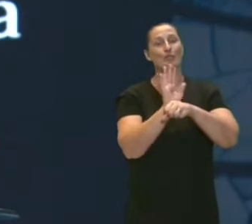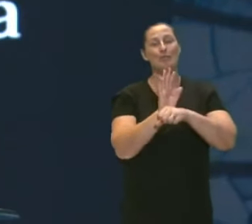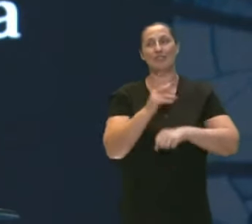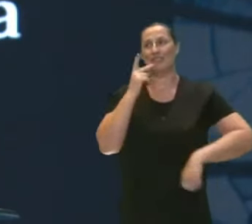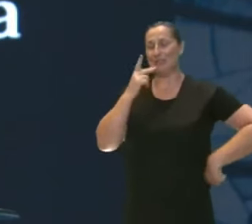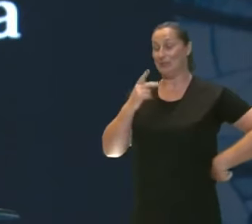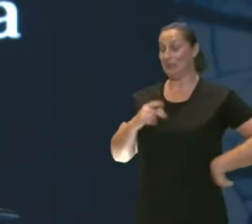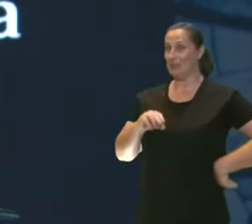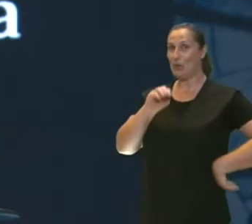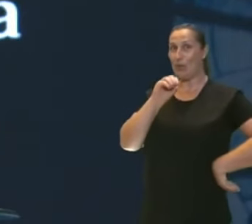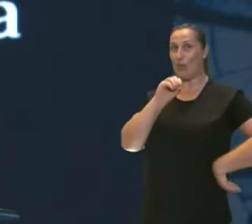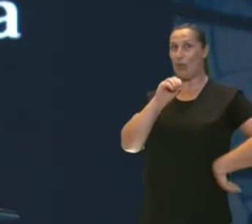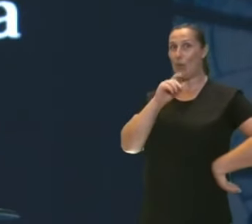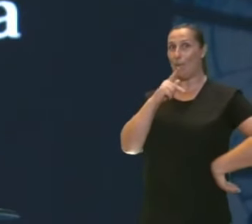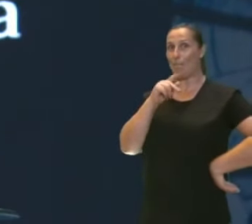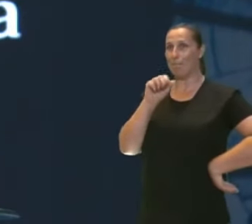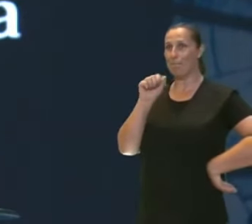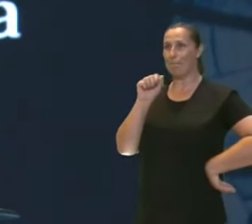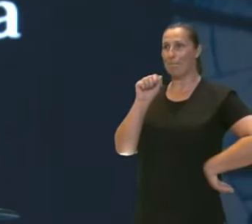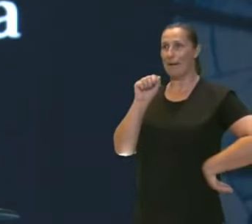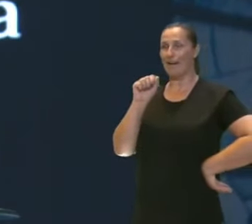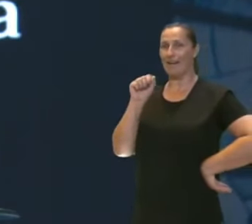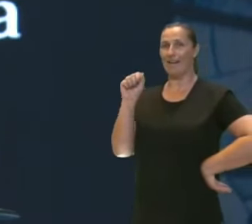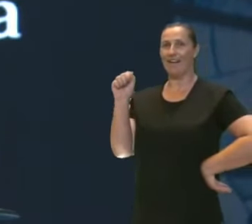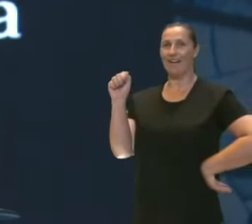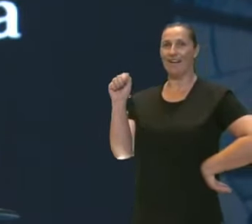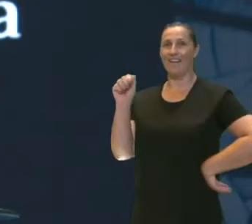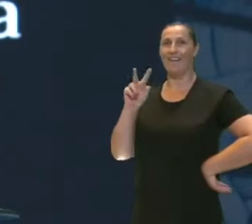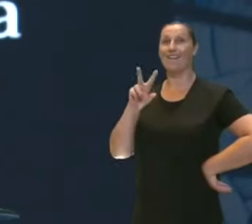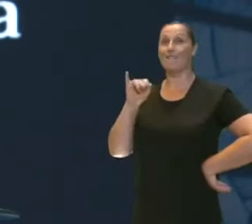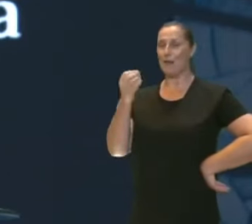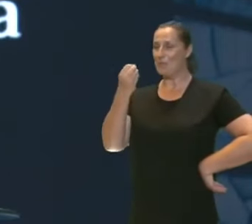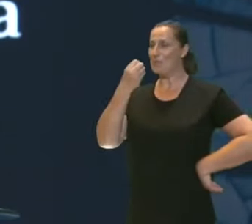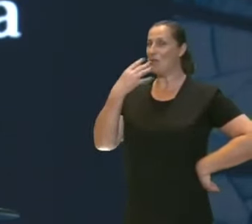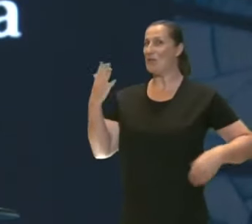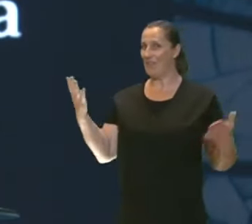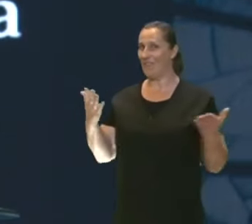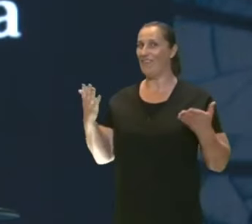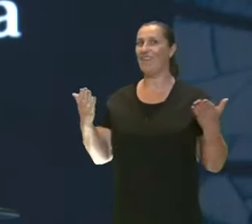hein? Né? A gente pensa assim, né, rapaziada?